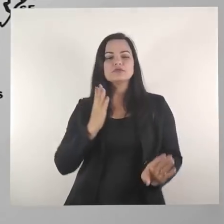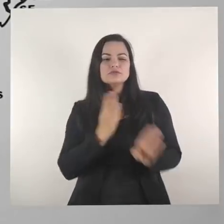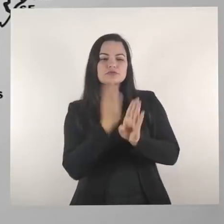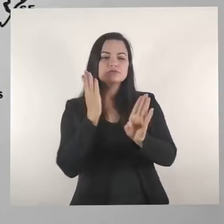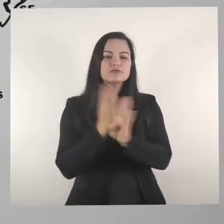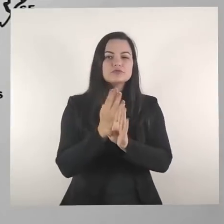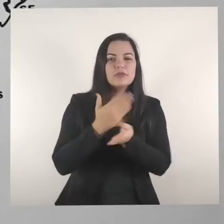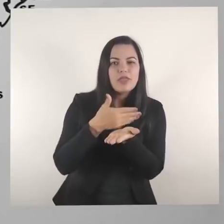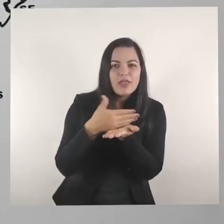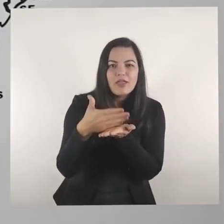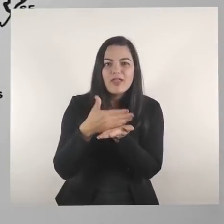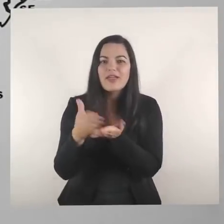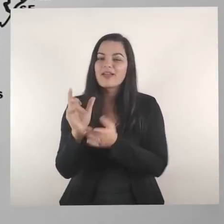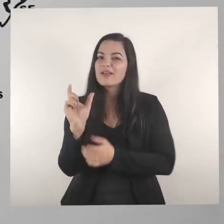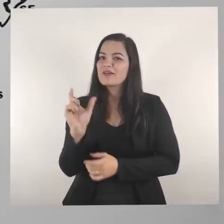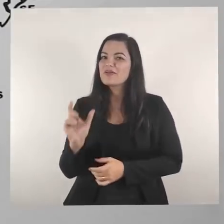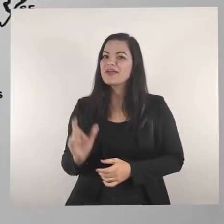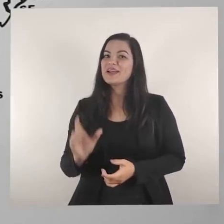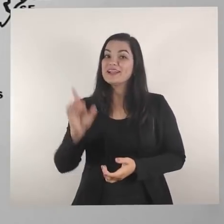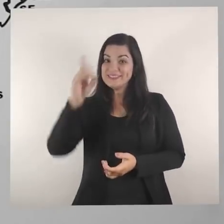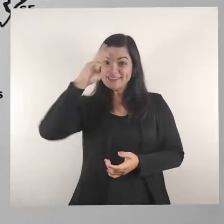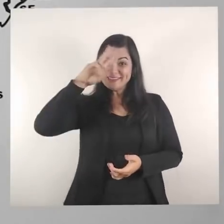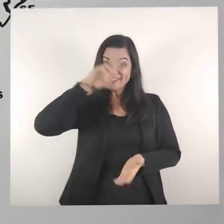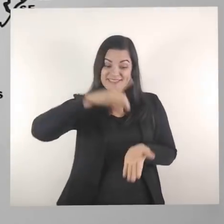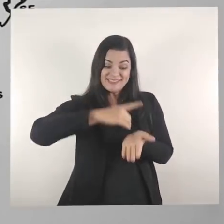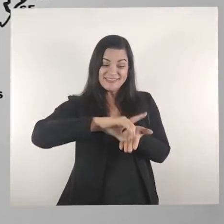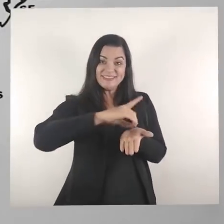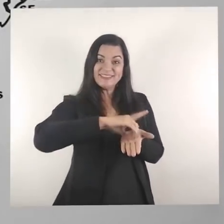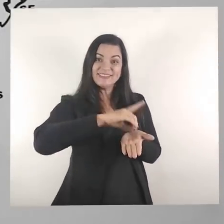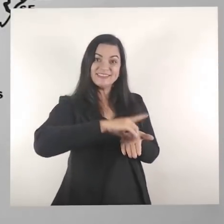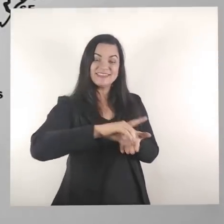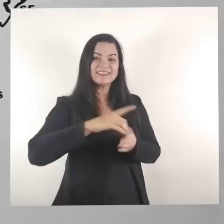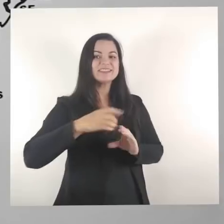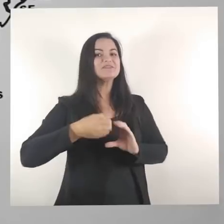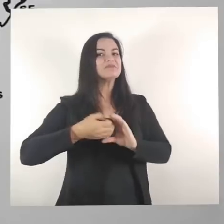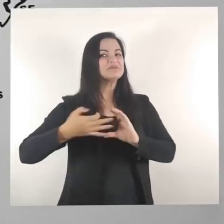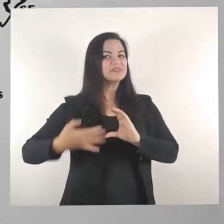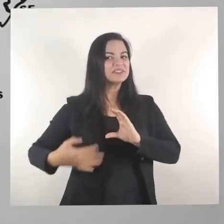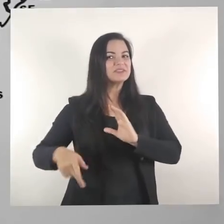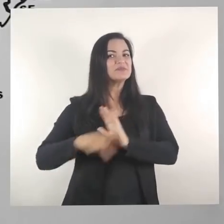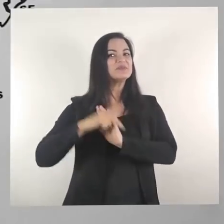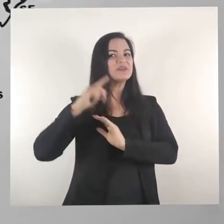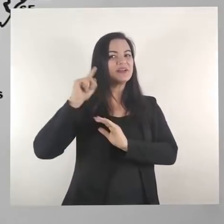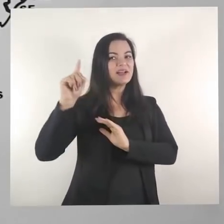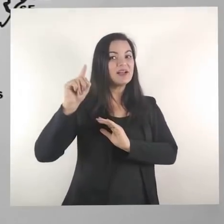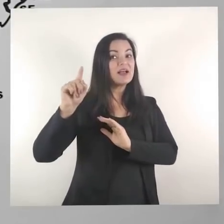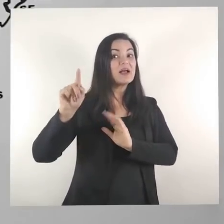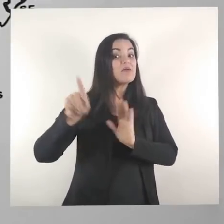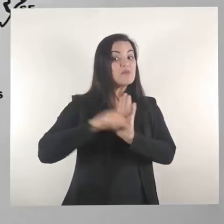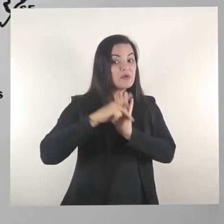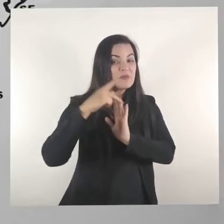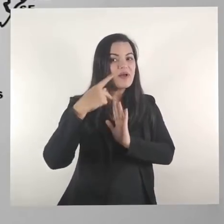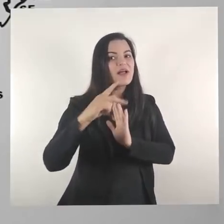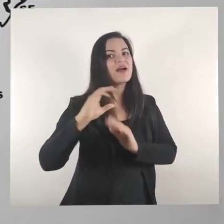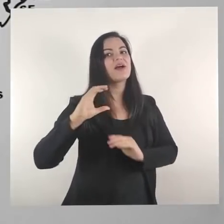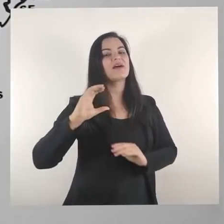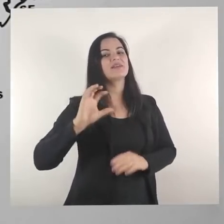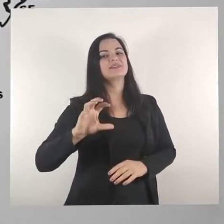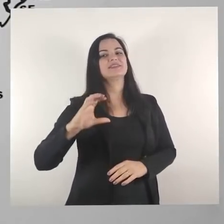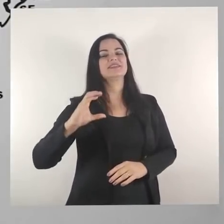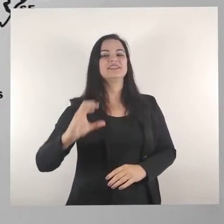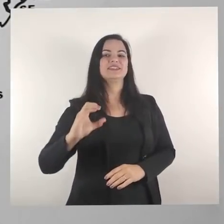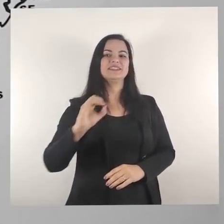descobrir algumas palavrinhas do nosso dicionário que são características lá da região